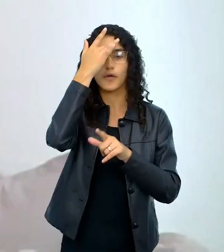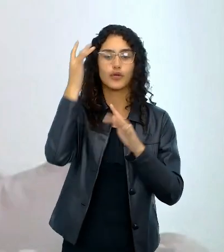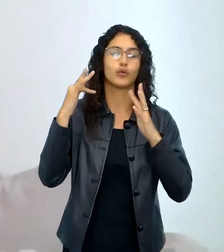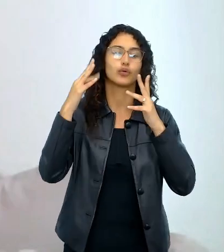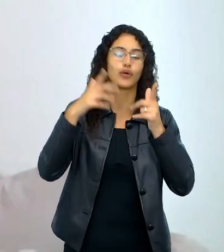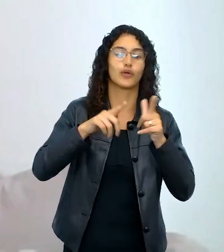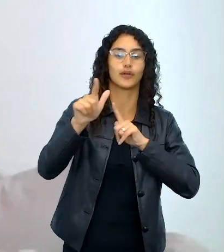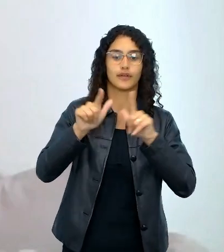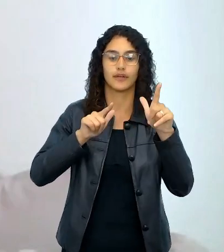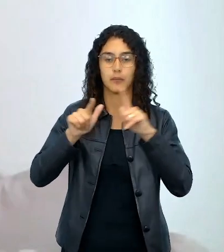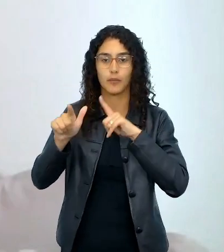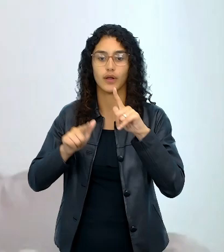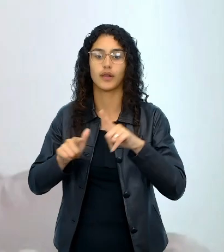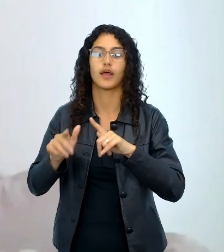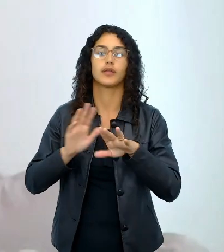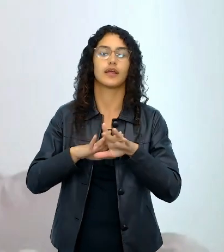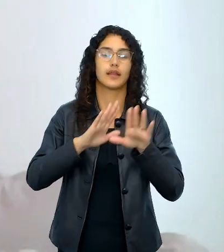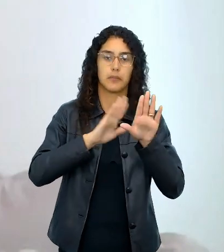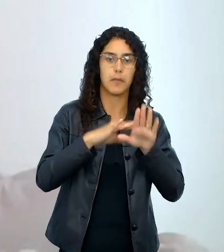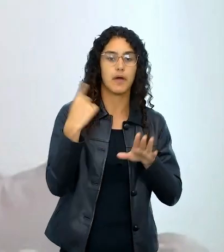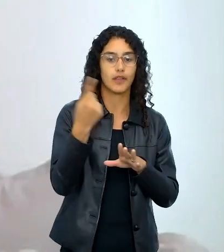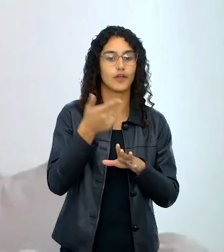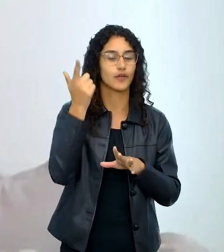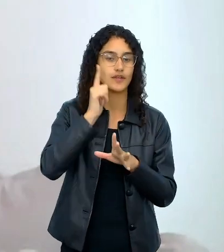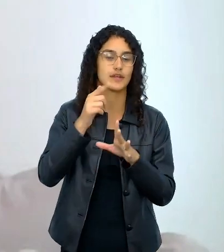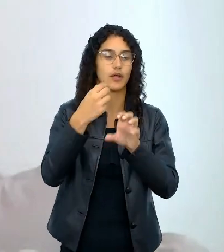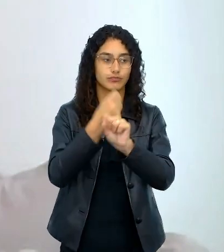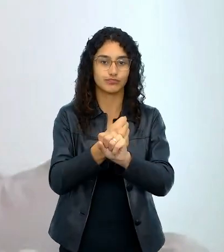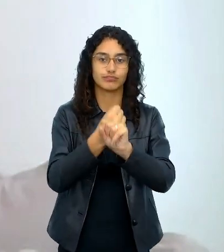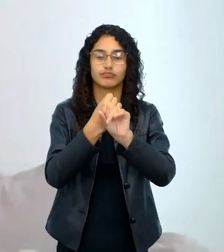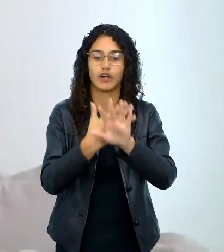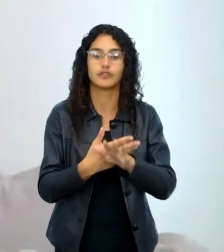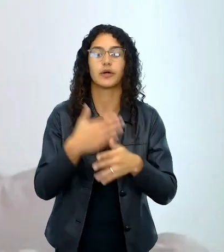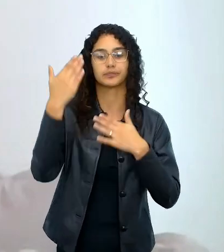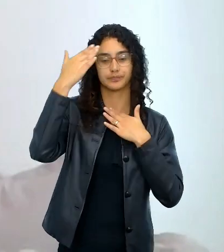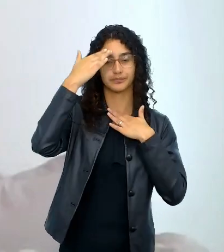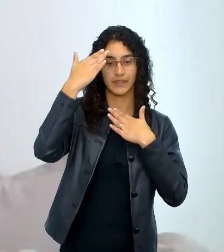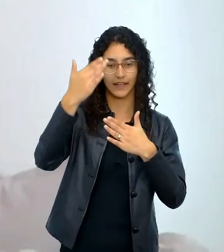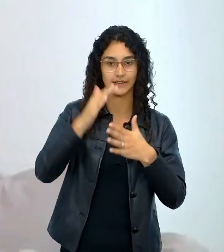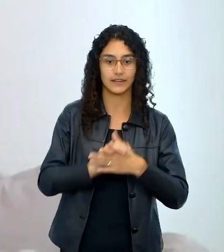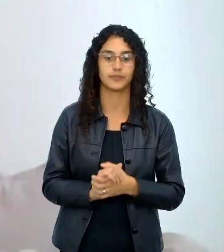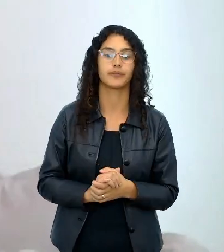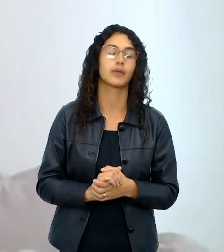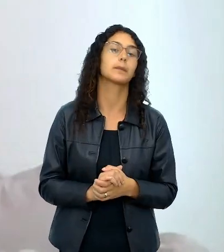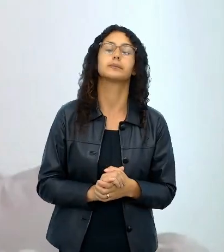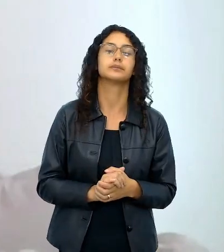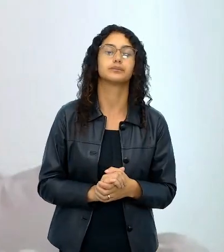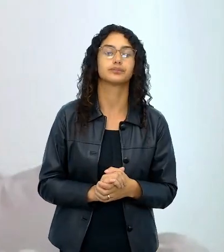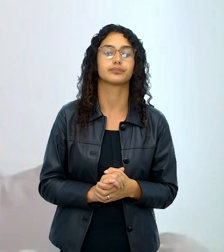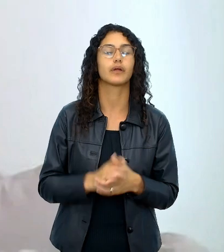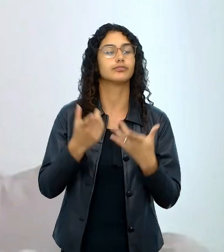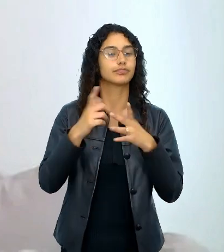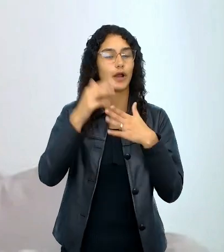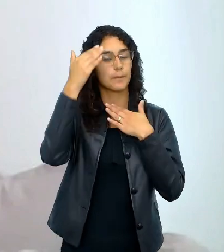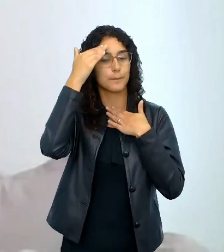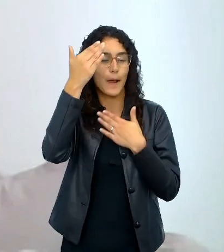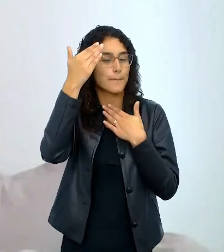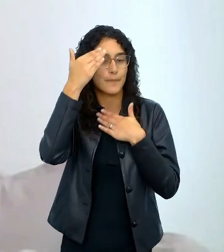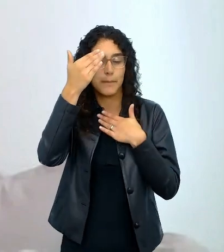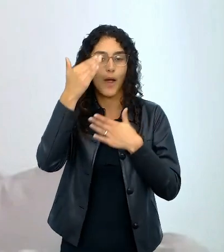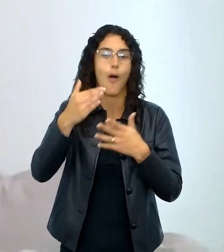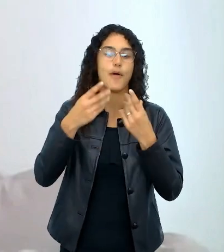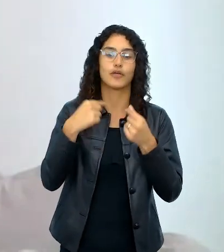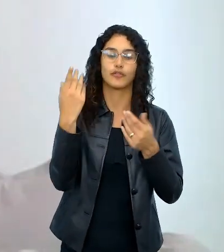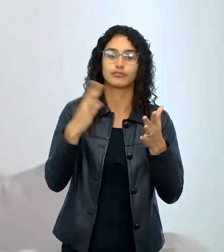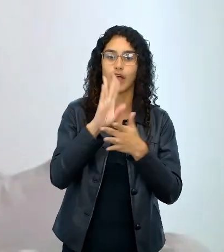toda que trabalha com a gente assim por trás, para a gente estar aqui ao vivo, então muito obrigada, gratidão enorme para vocês que